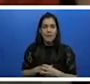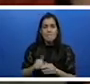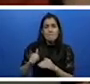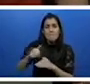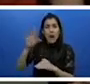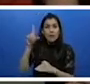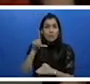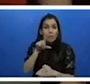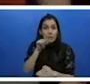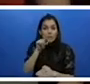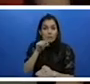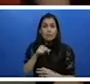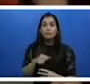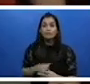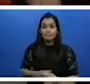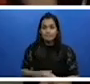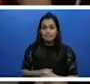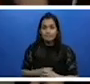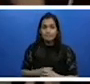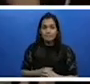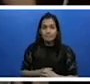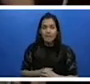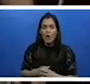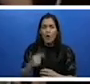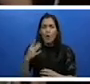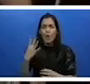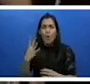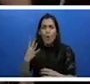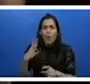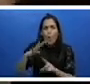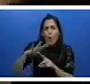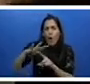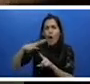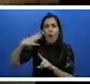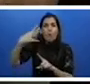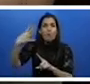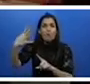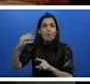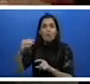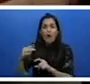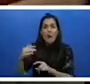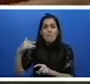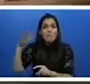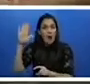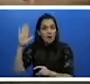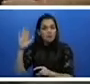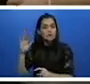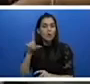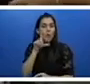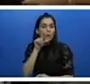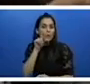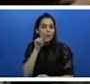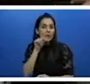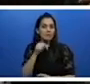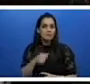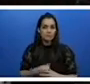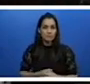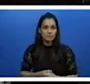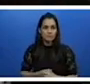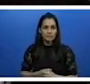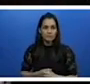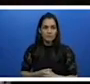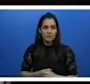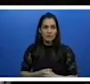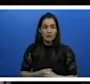dizendo que 300 milímetros é 4 vezes o tamanho de um canário. Vamos transformar